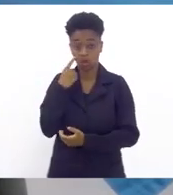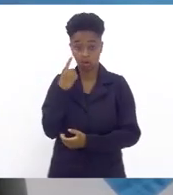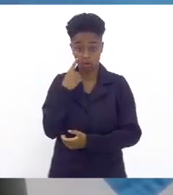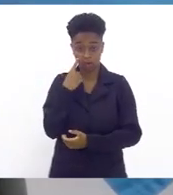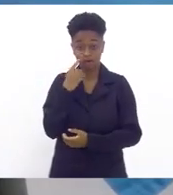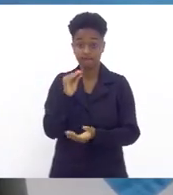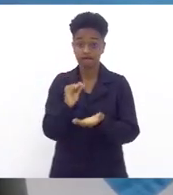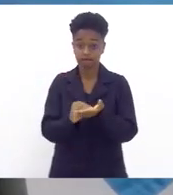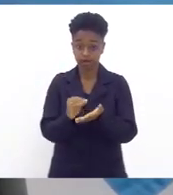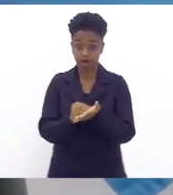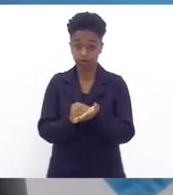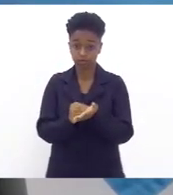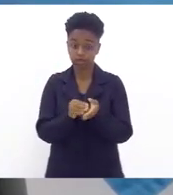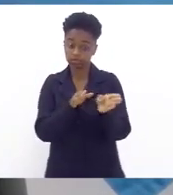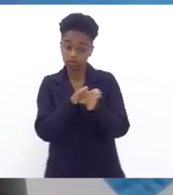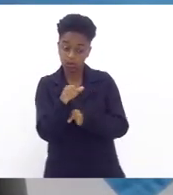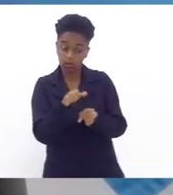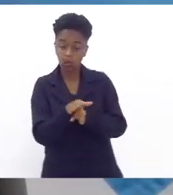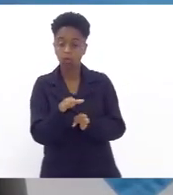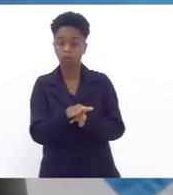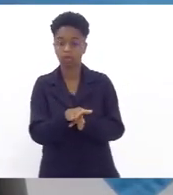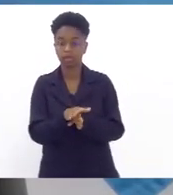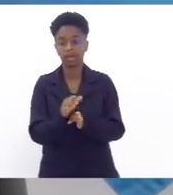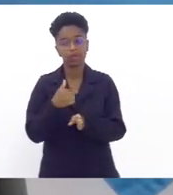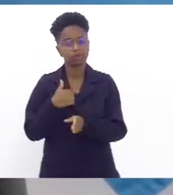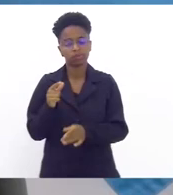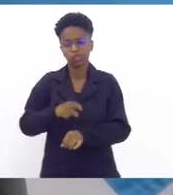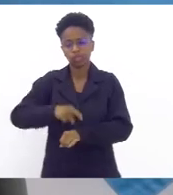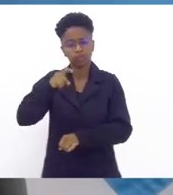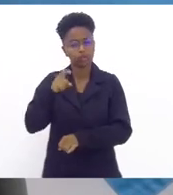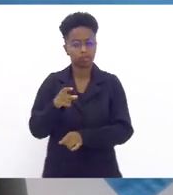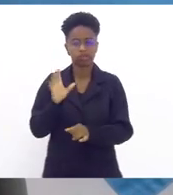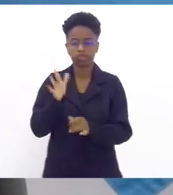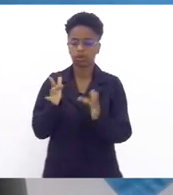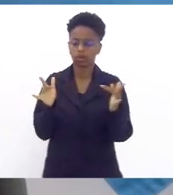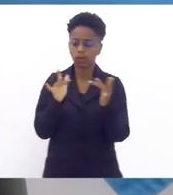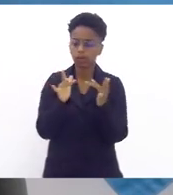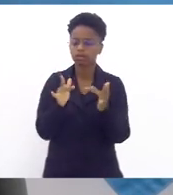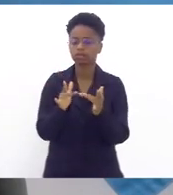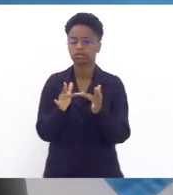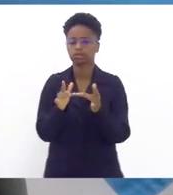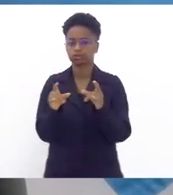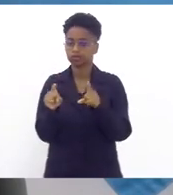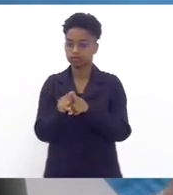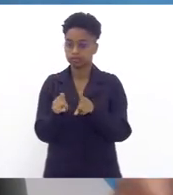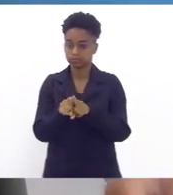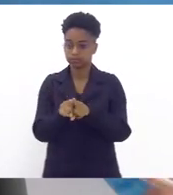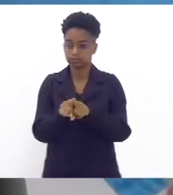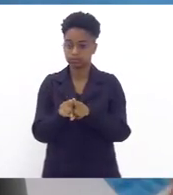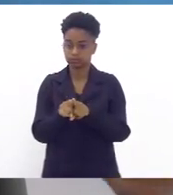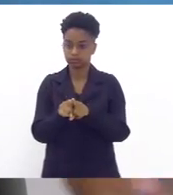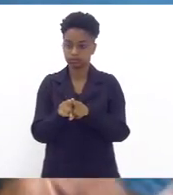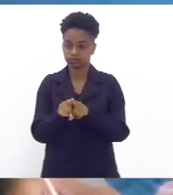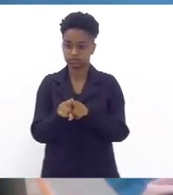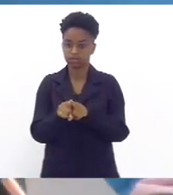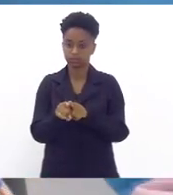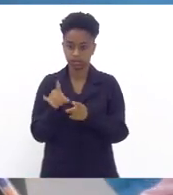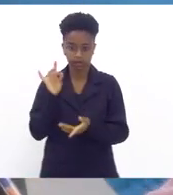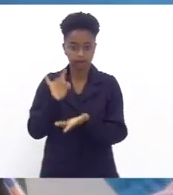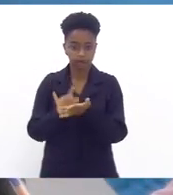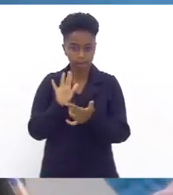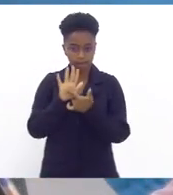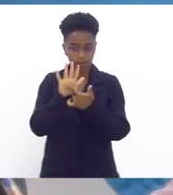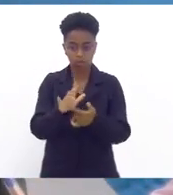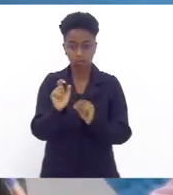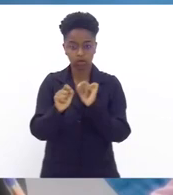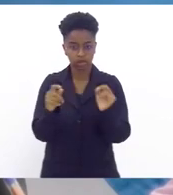faltam direcionamento eu de cara já entrei em contato e também oficializei o